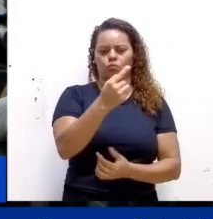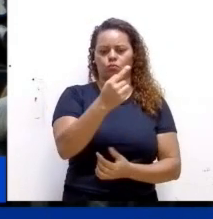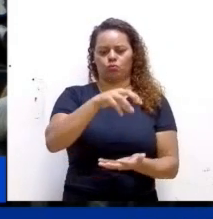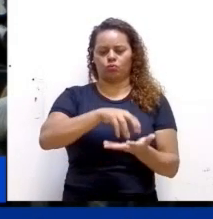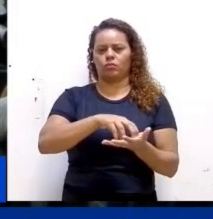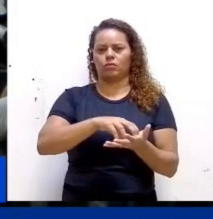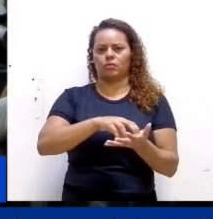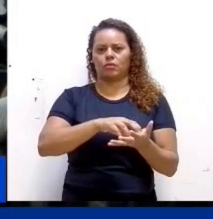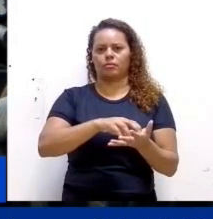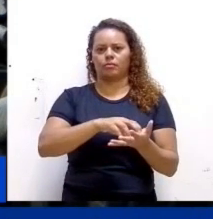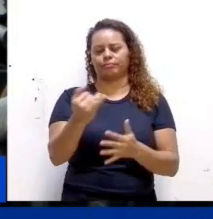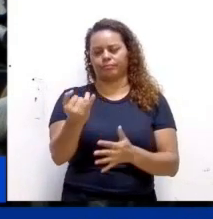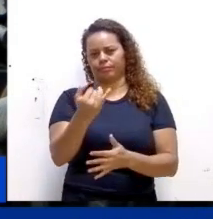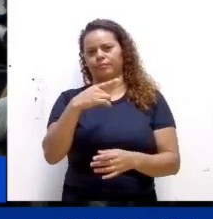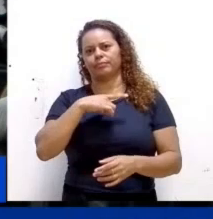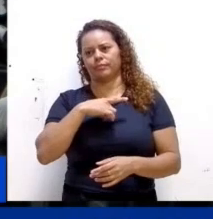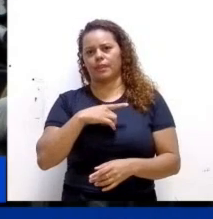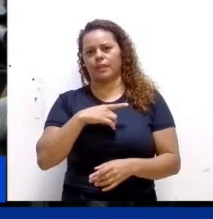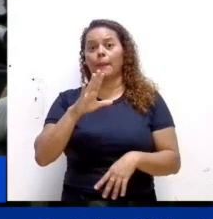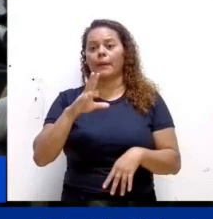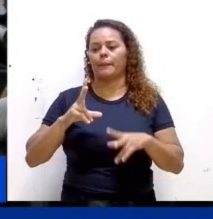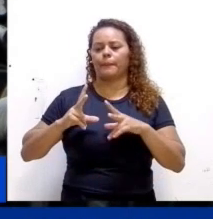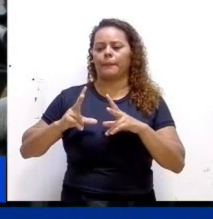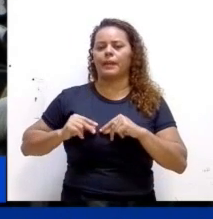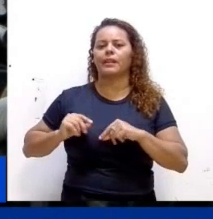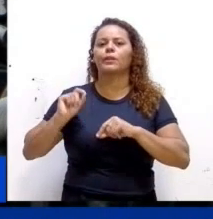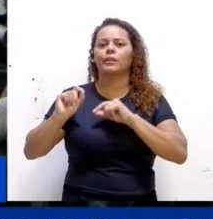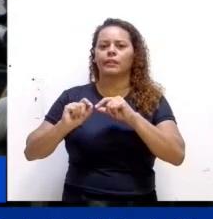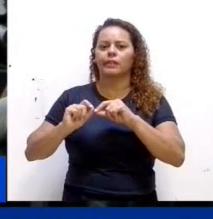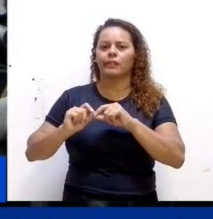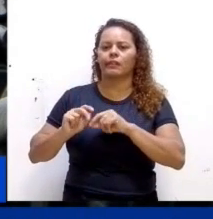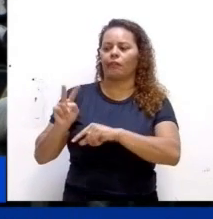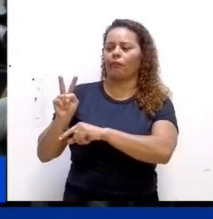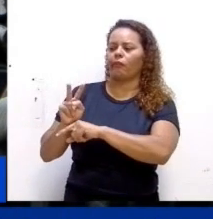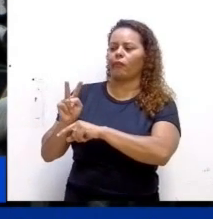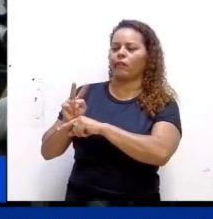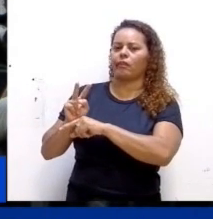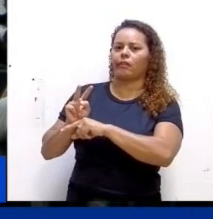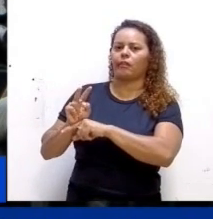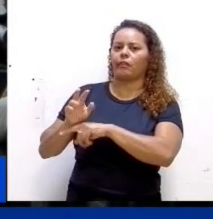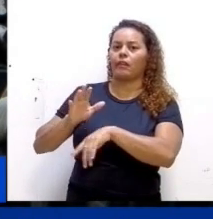núcleo familiar que merece tutela, proteção do Estado.